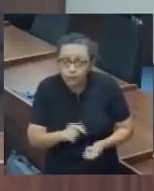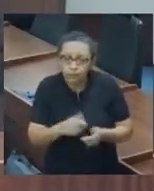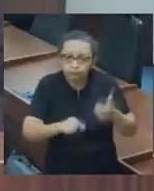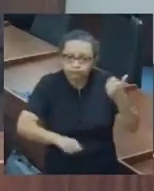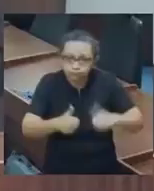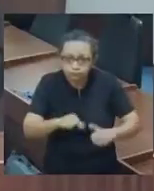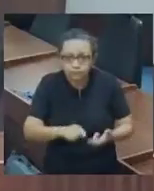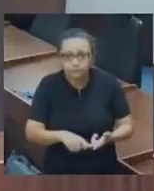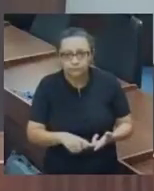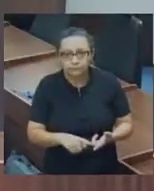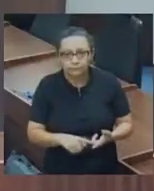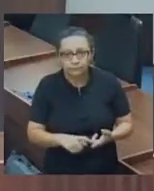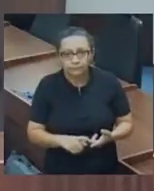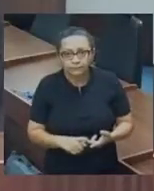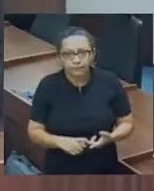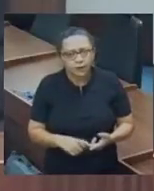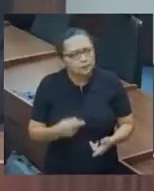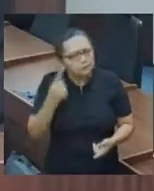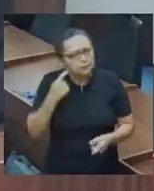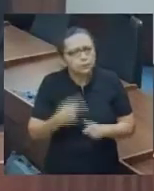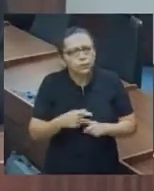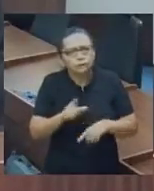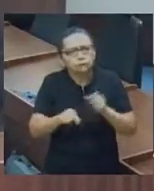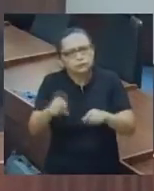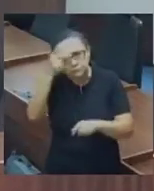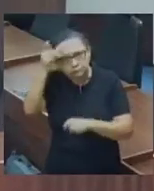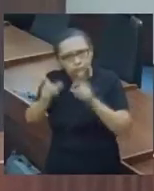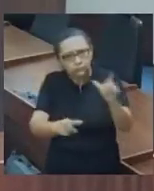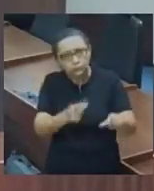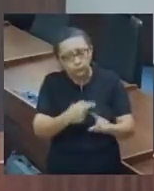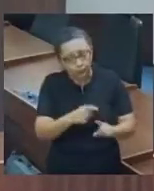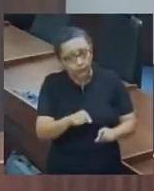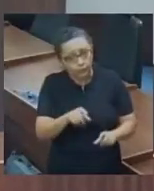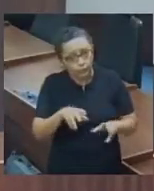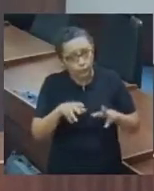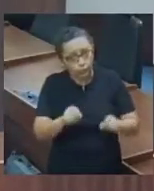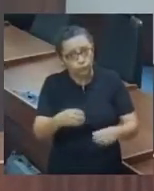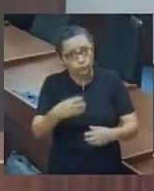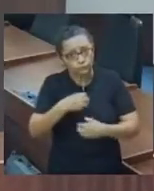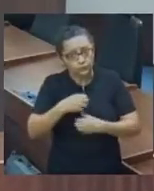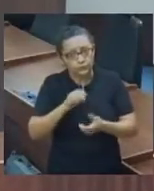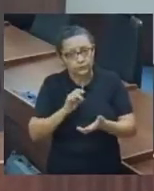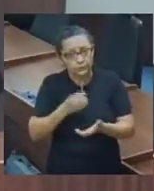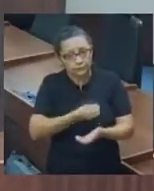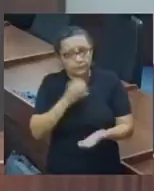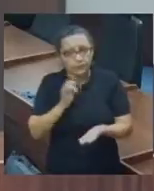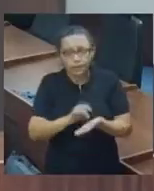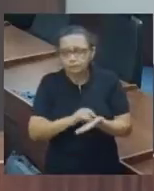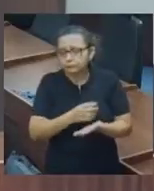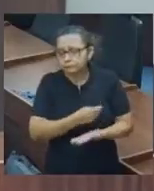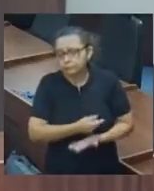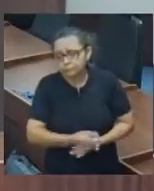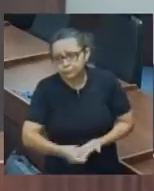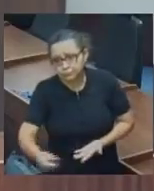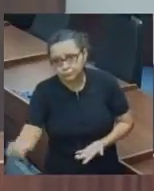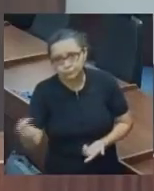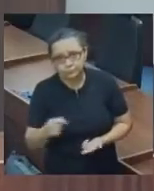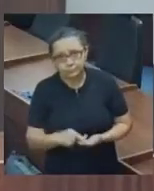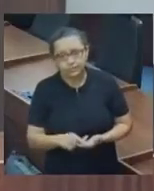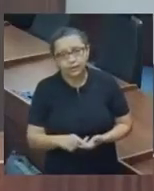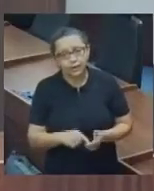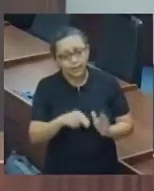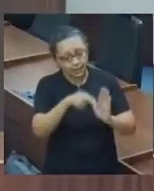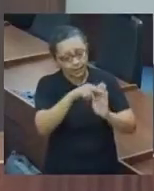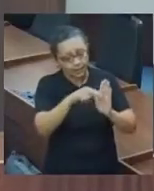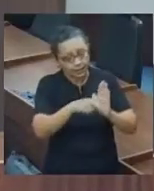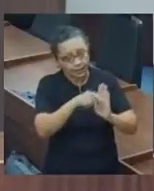porque porque as situações na vida real elas são infinitas né então a nbr